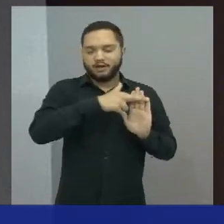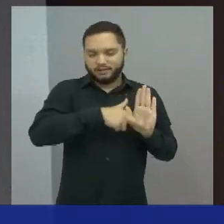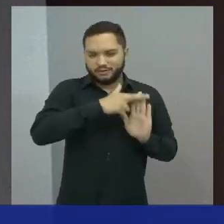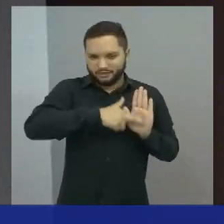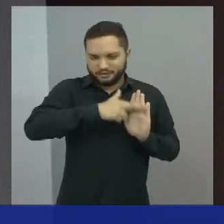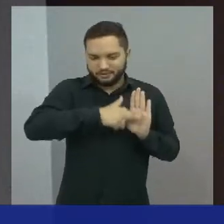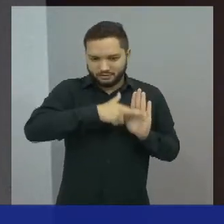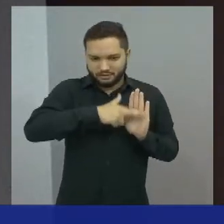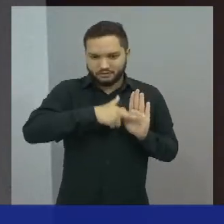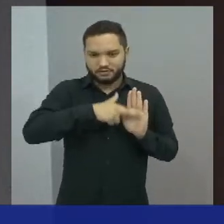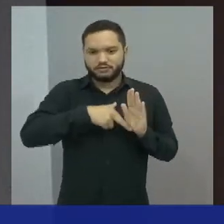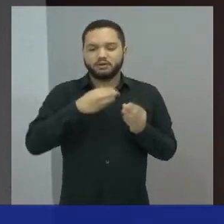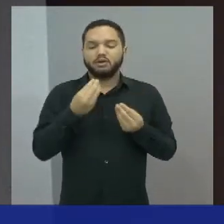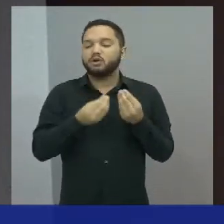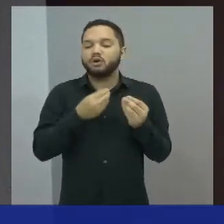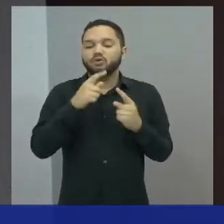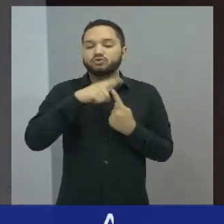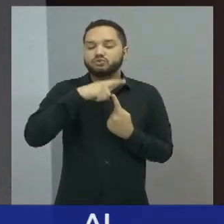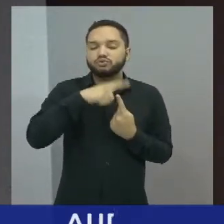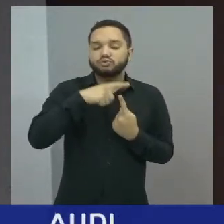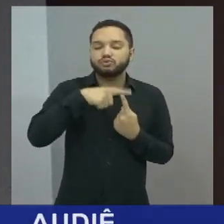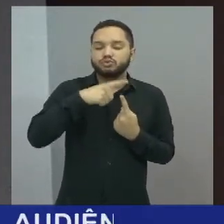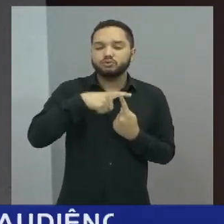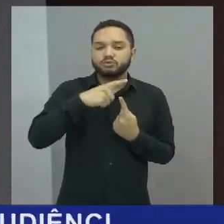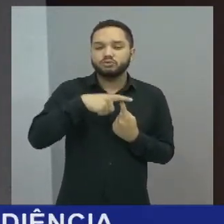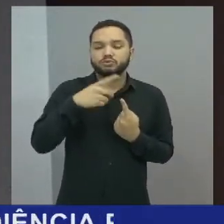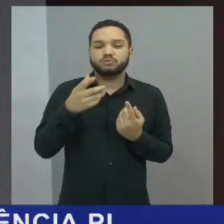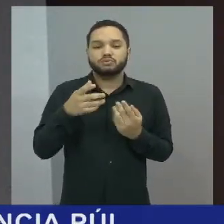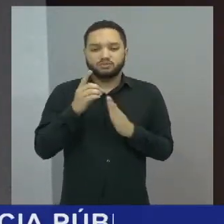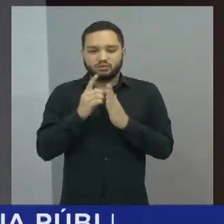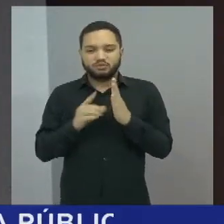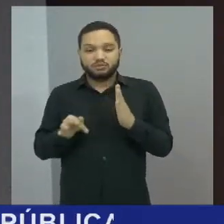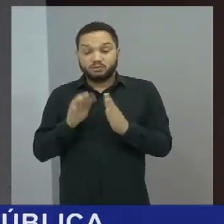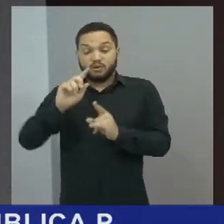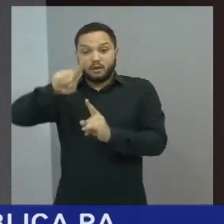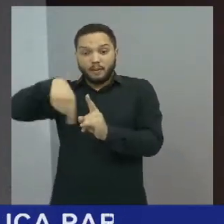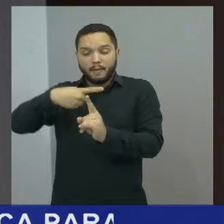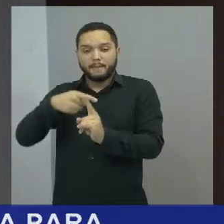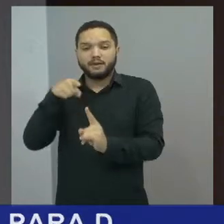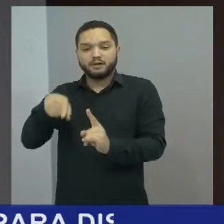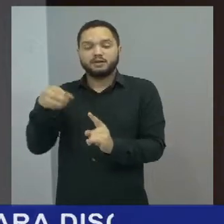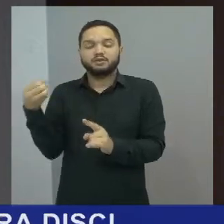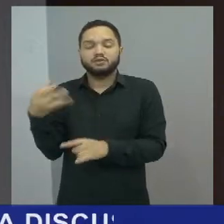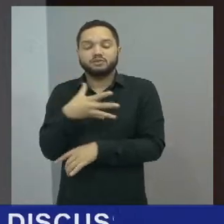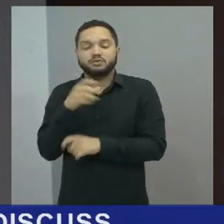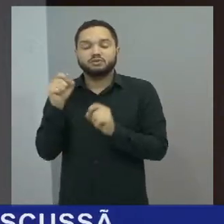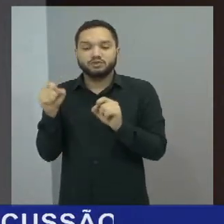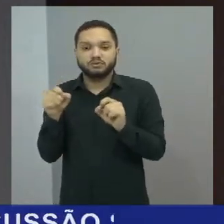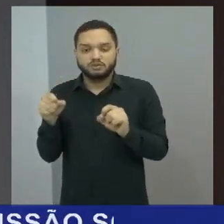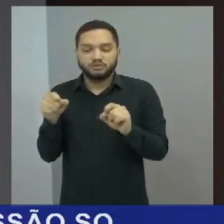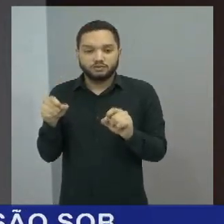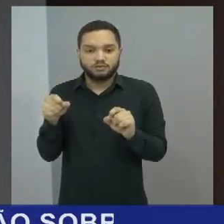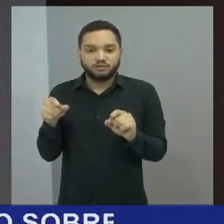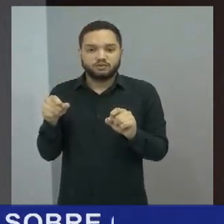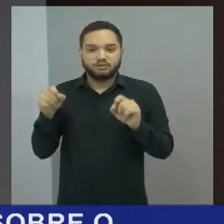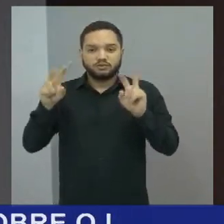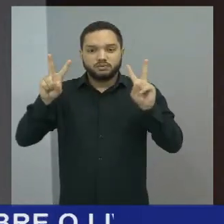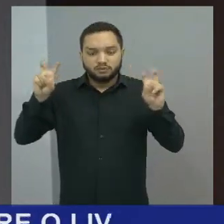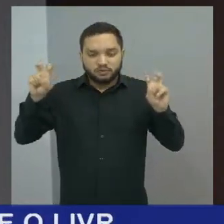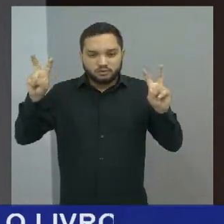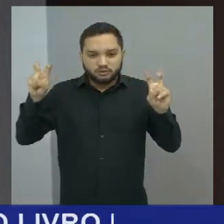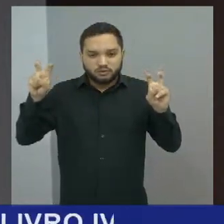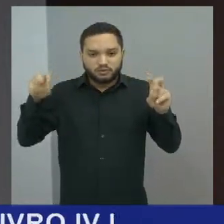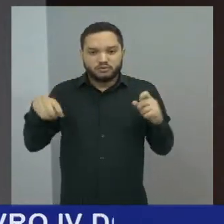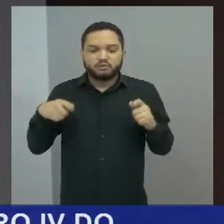de participação popular na cidade por meio desse decreto federal, ela traz também essa inovação relacionada